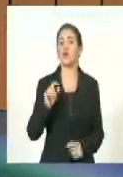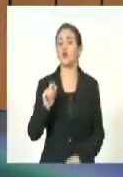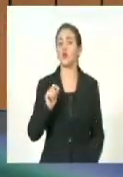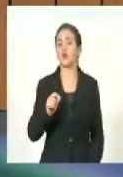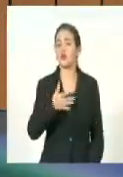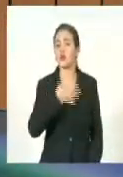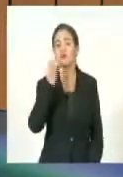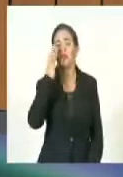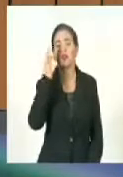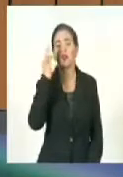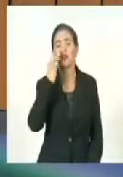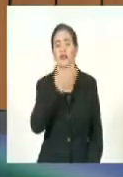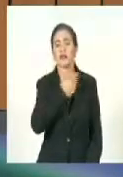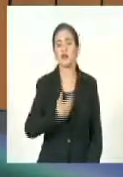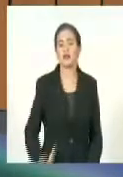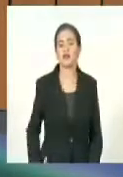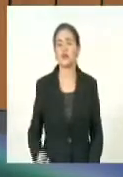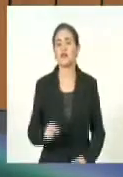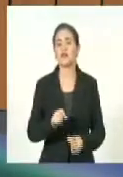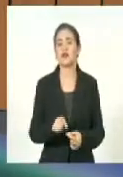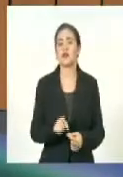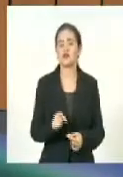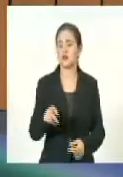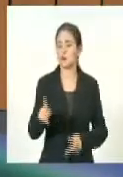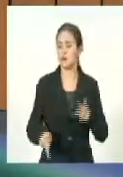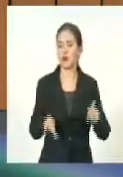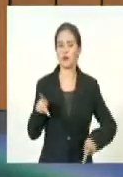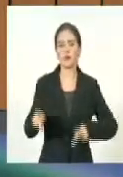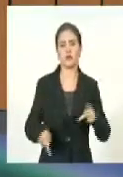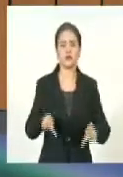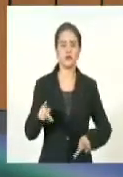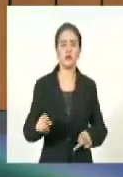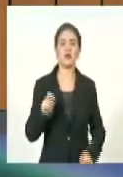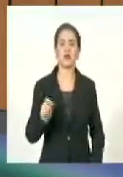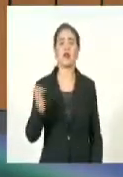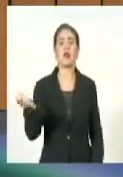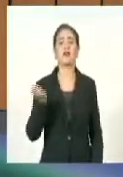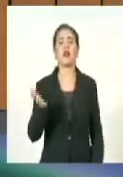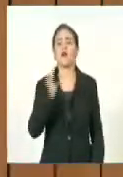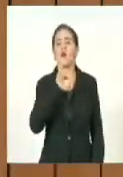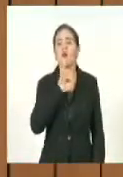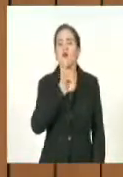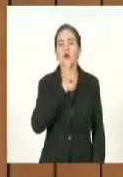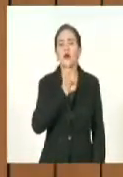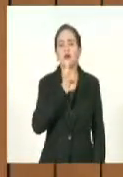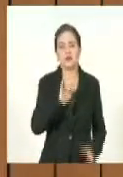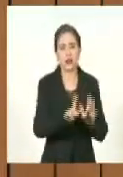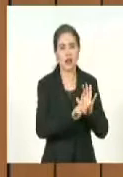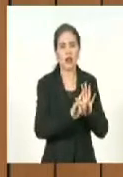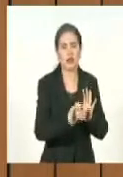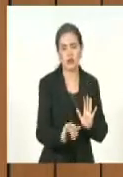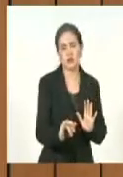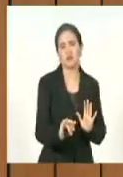neste governo que está aí para o cidadão comum que quer ter acesso a esta lei de informação?